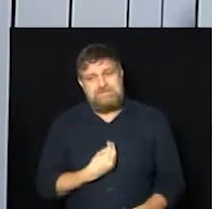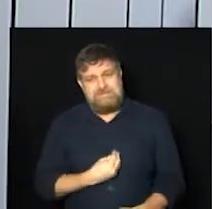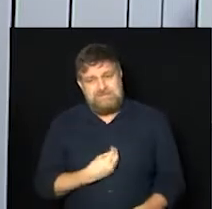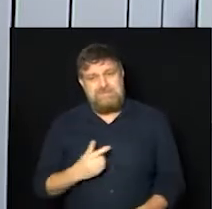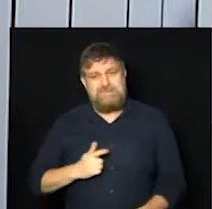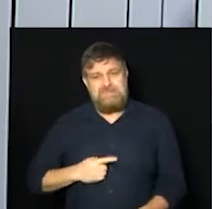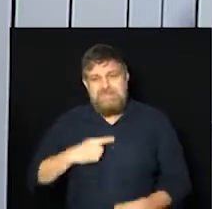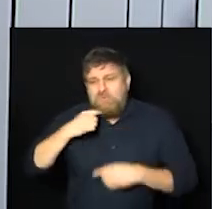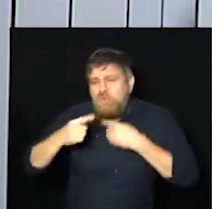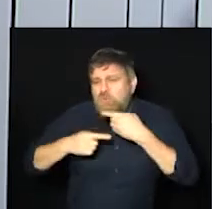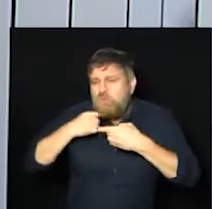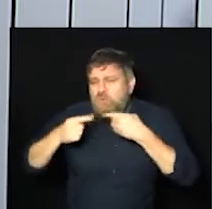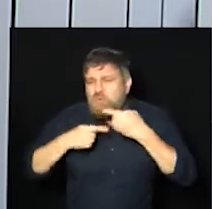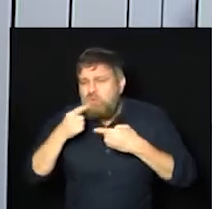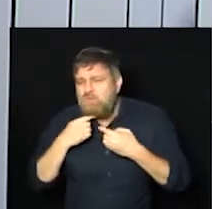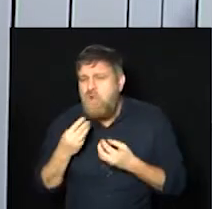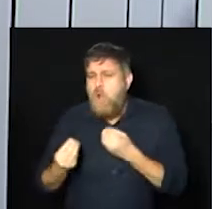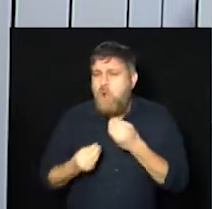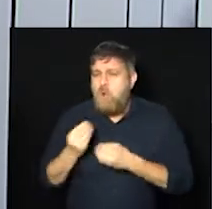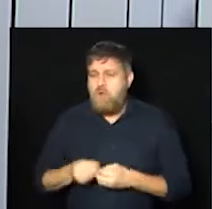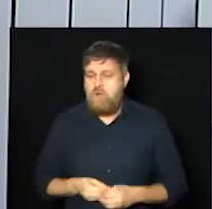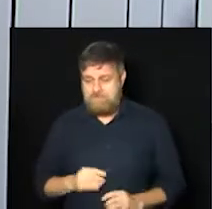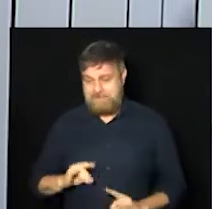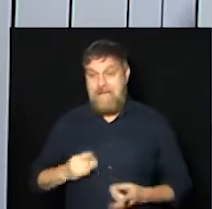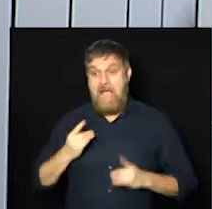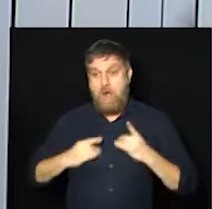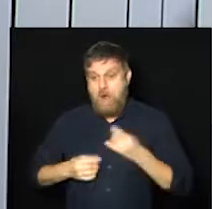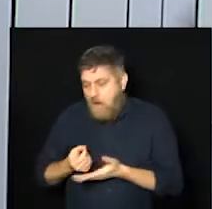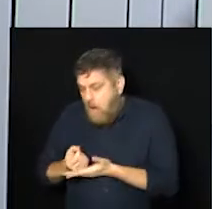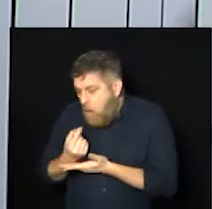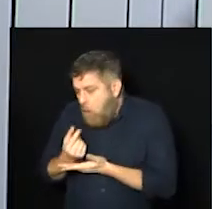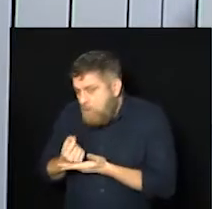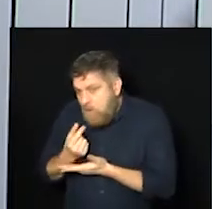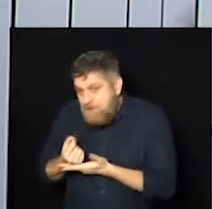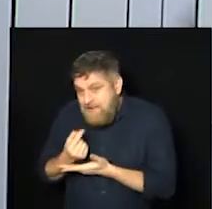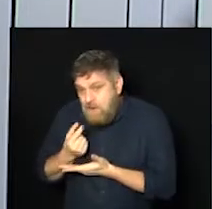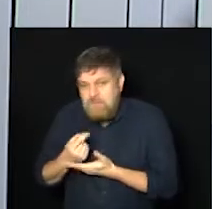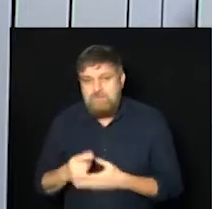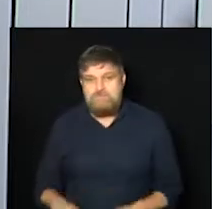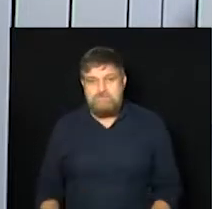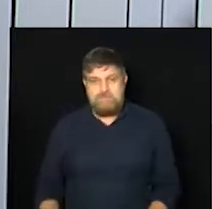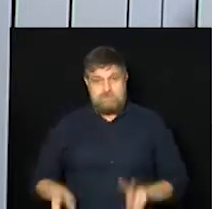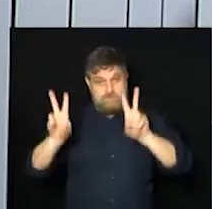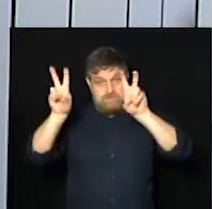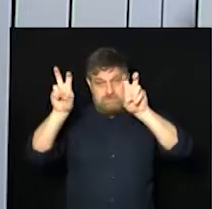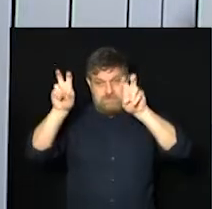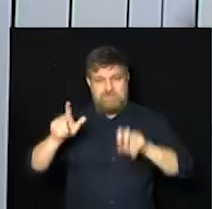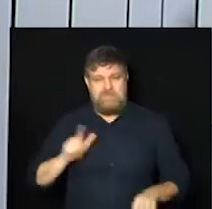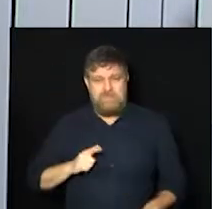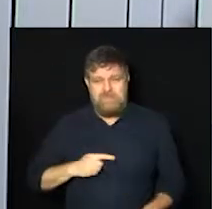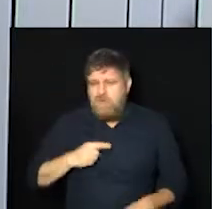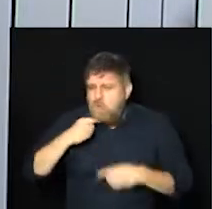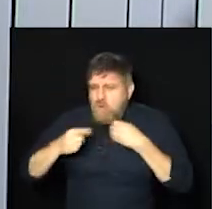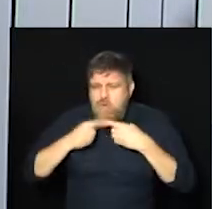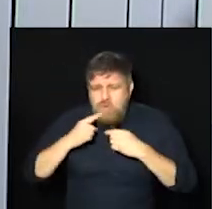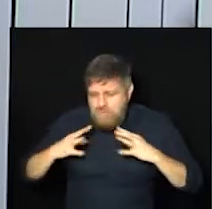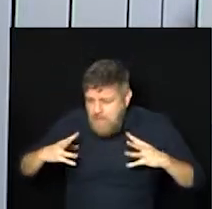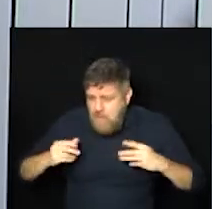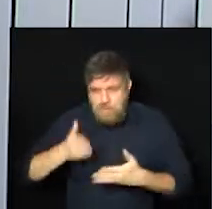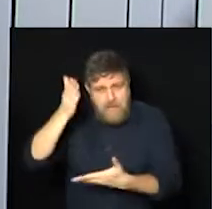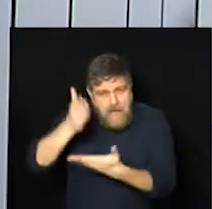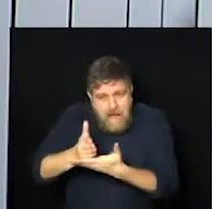traz dúvidas quanto a fazer ou não a reposição hormonal. Sobre este assunto, para você tirar todas as